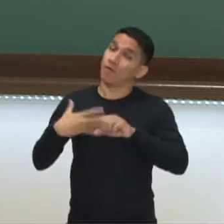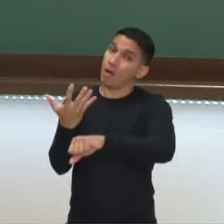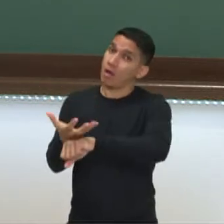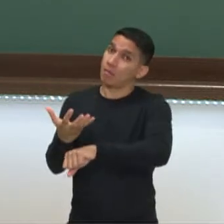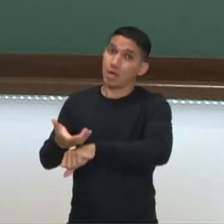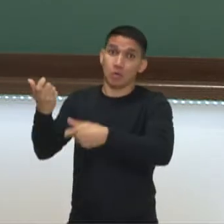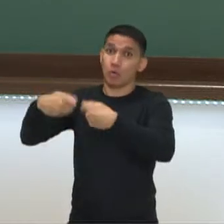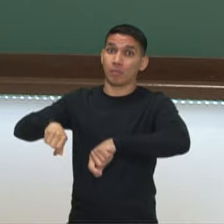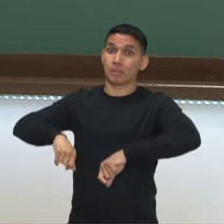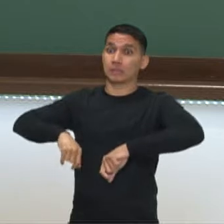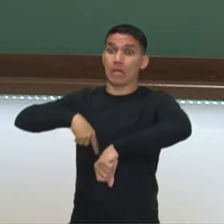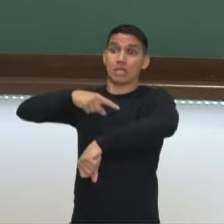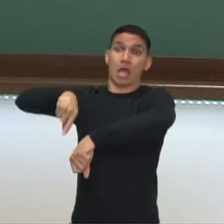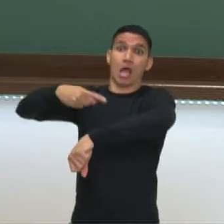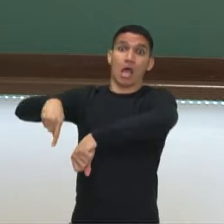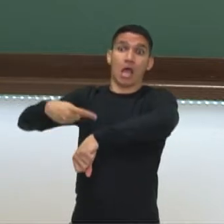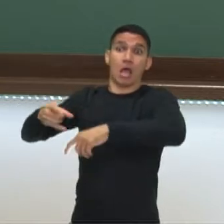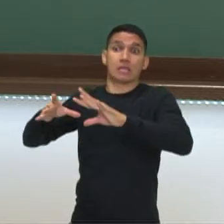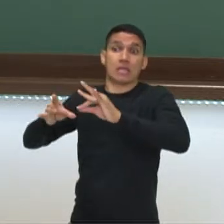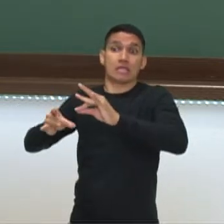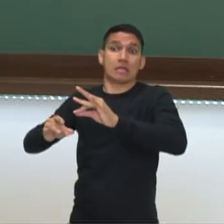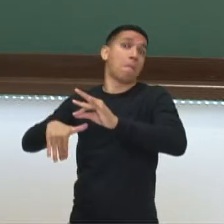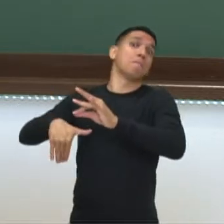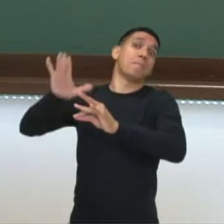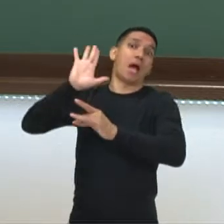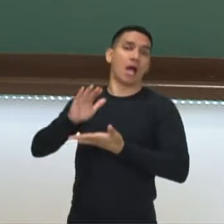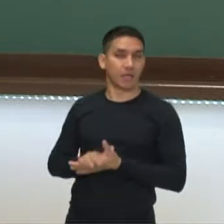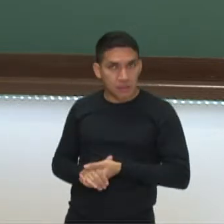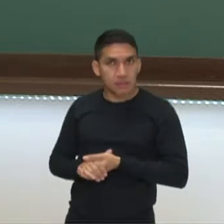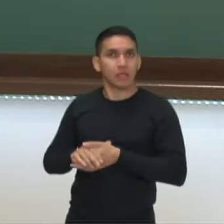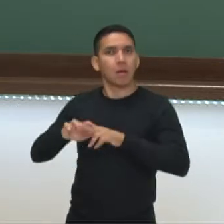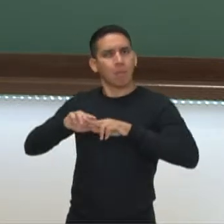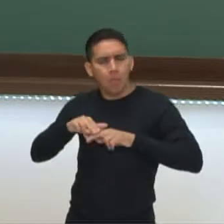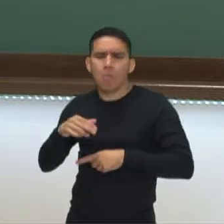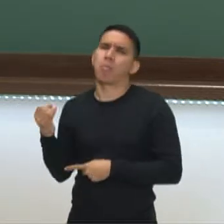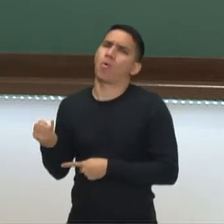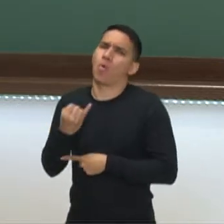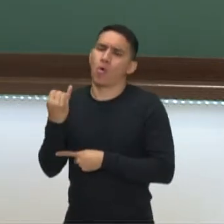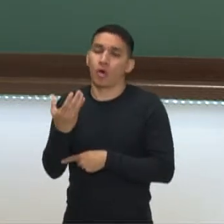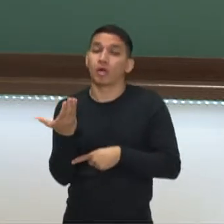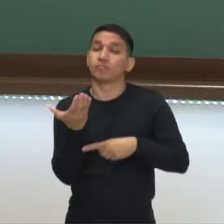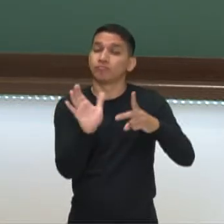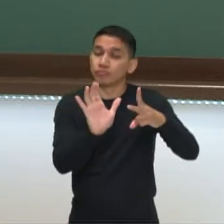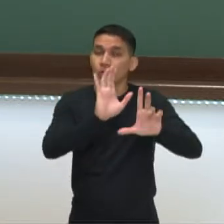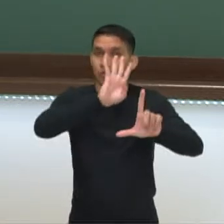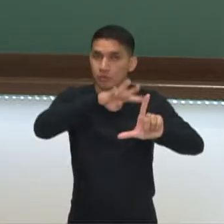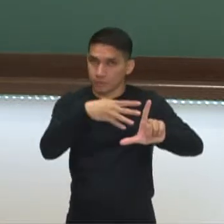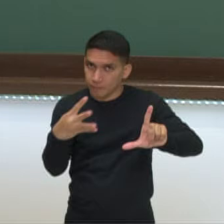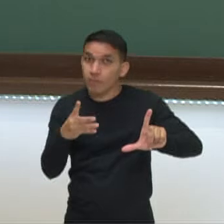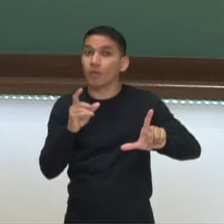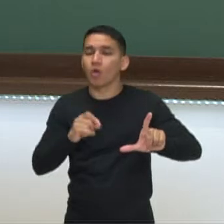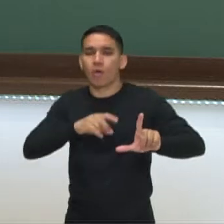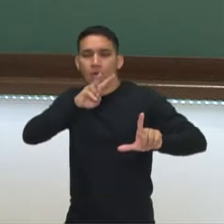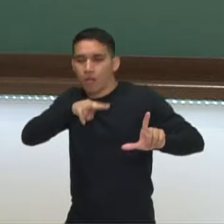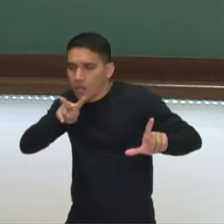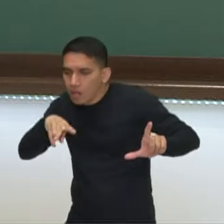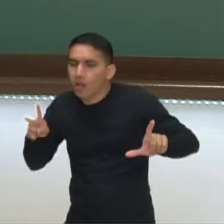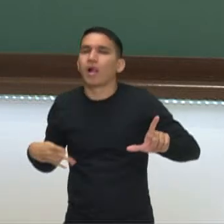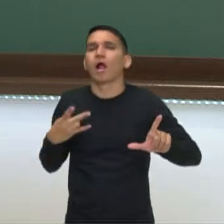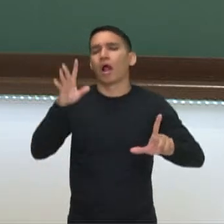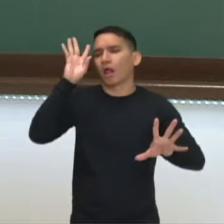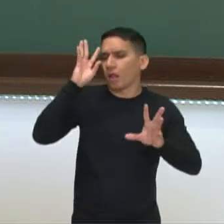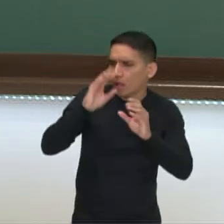não precise investir muito tempo. É importante que a gente revise a matéria, releia novamente, né? Veja os